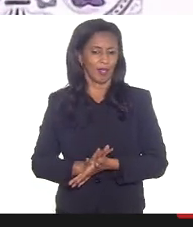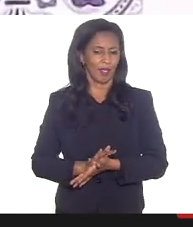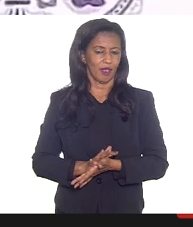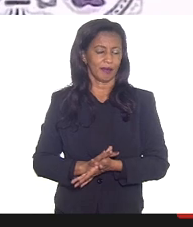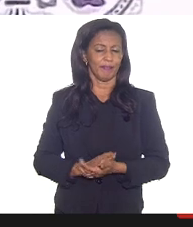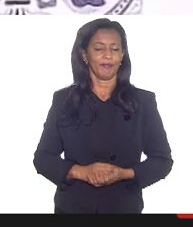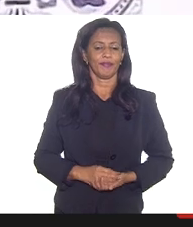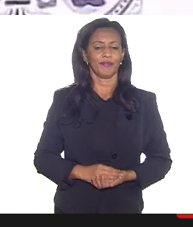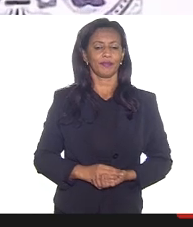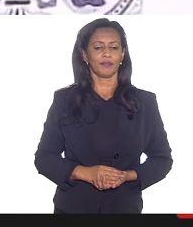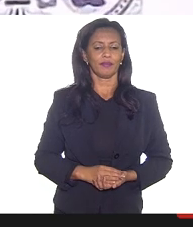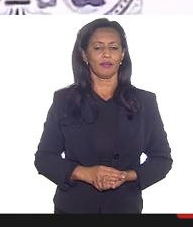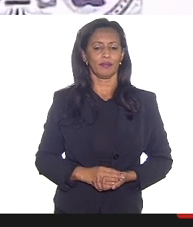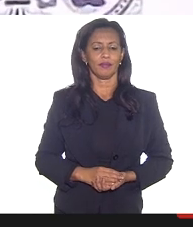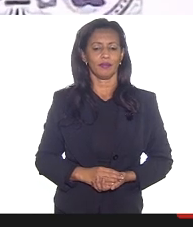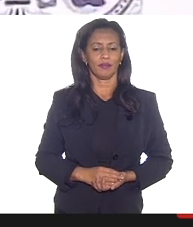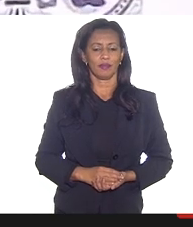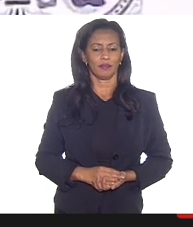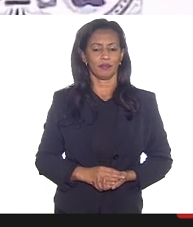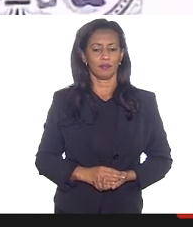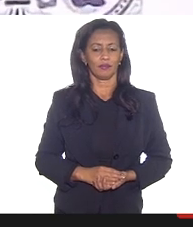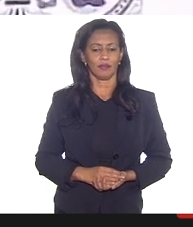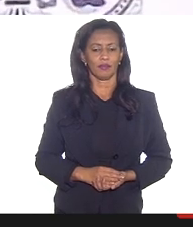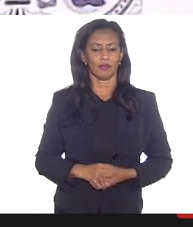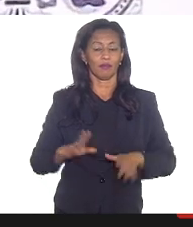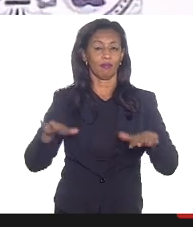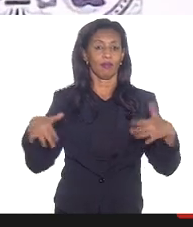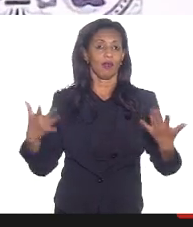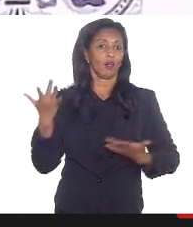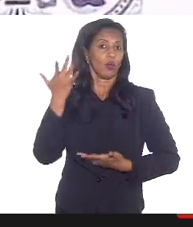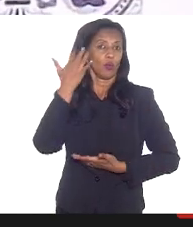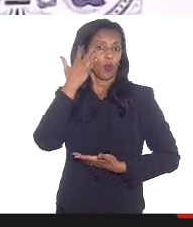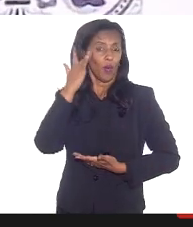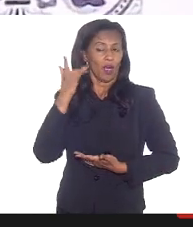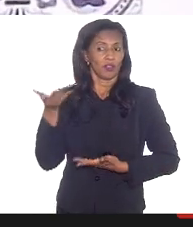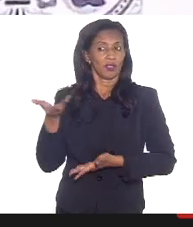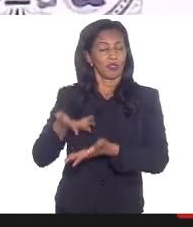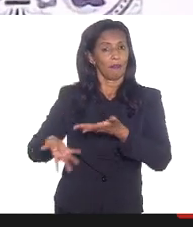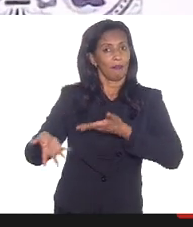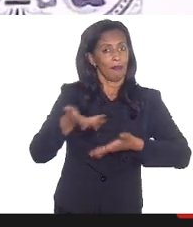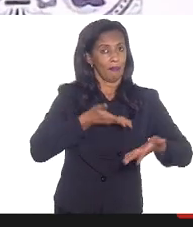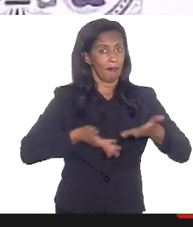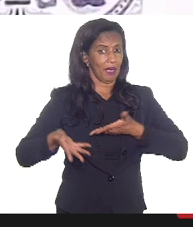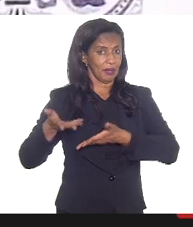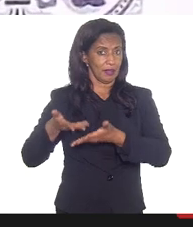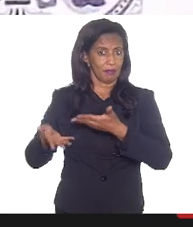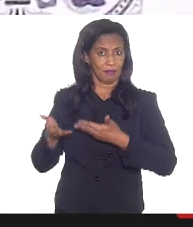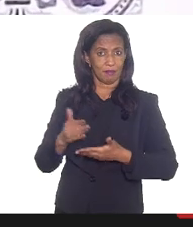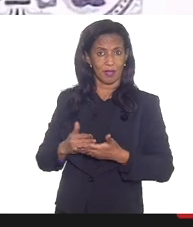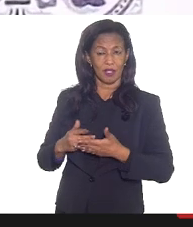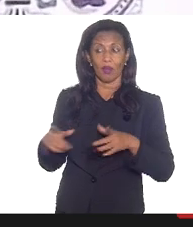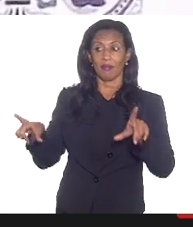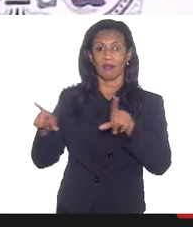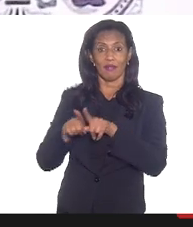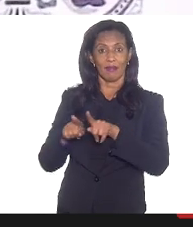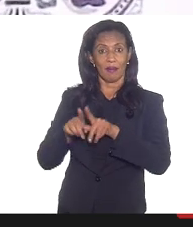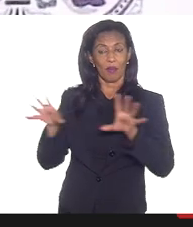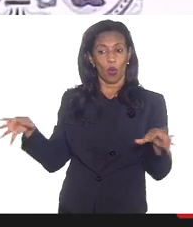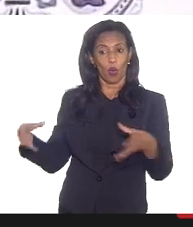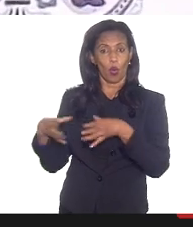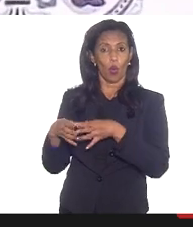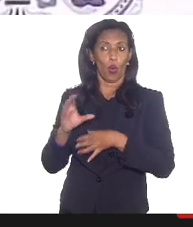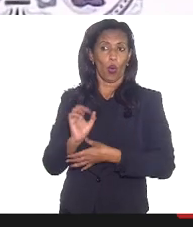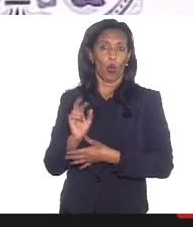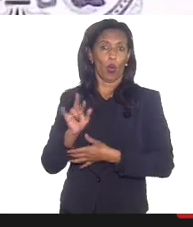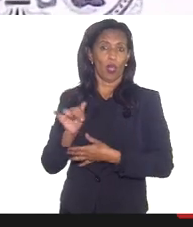questão toda. Bom, então, eu acho que essa participação, fora a participação coletiva, como já foi